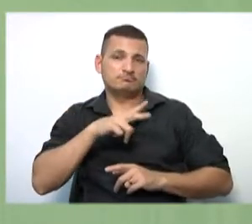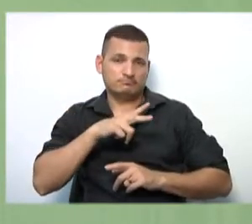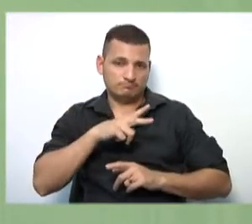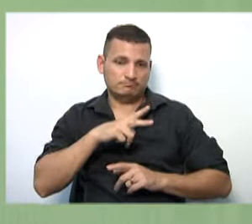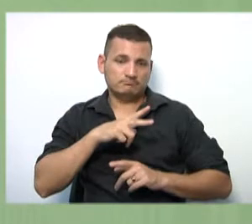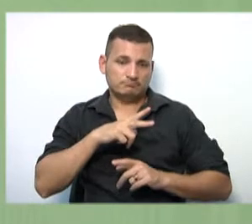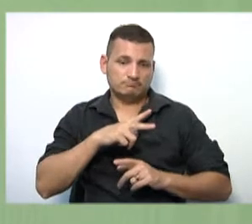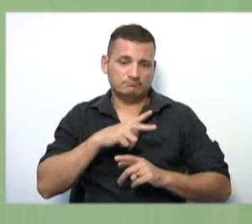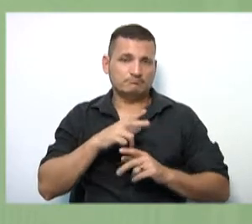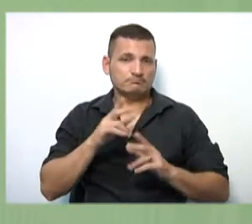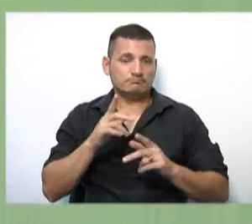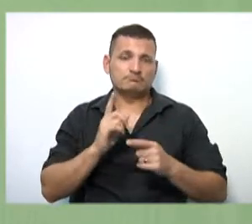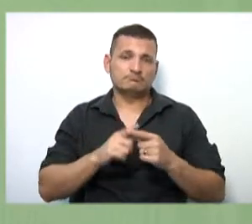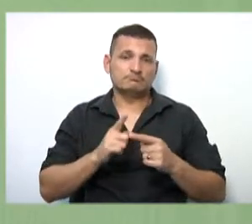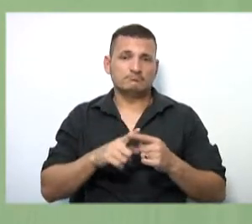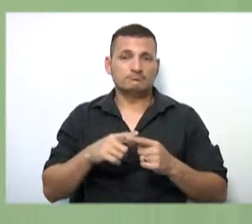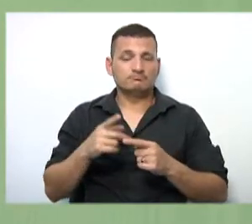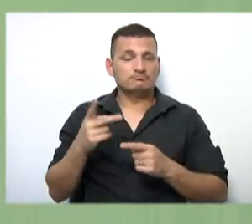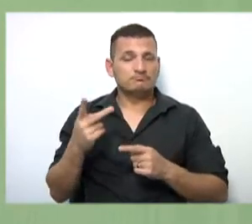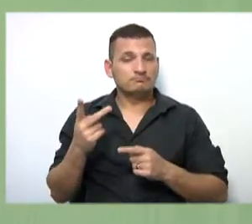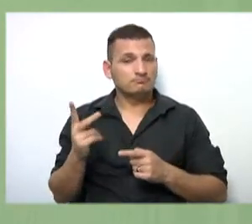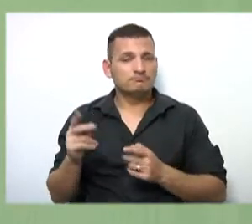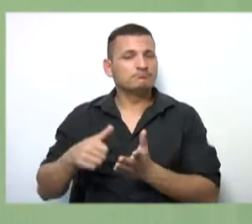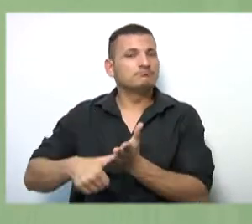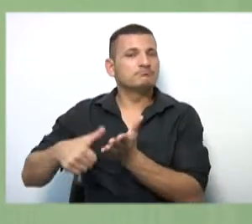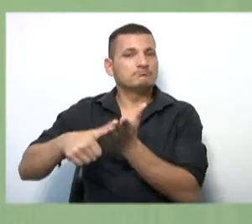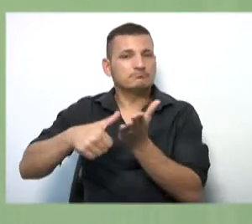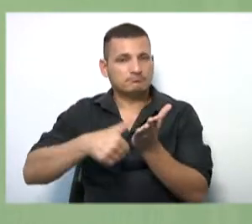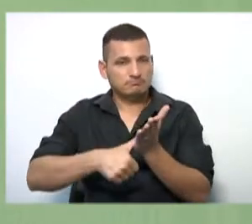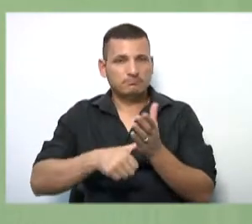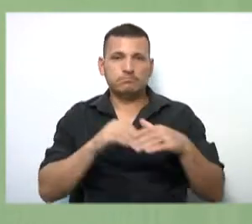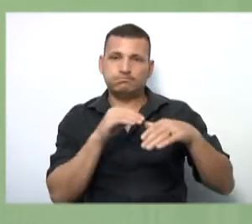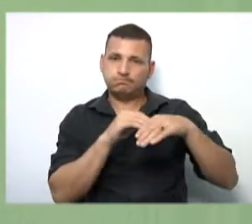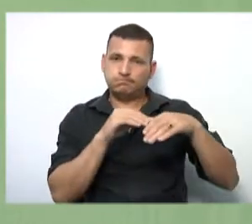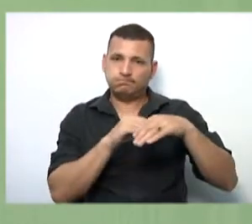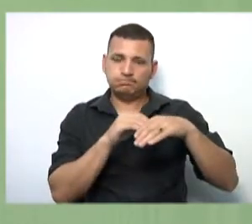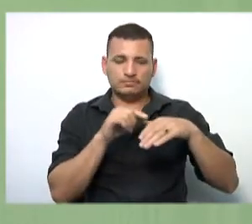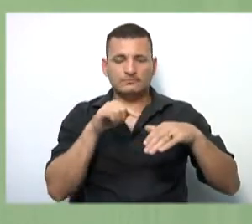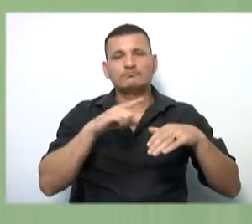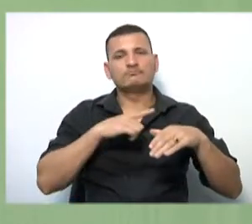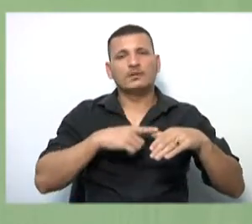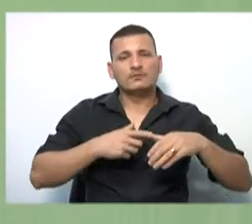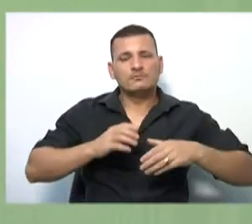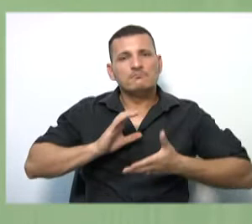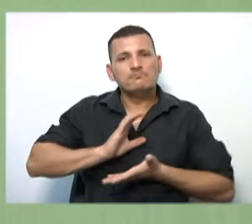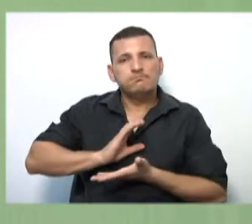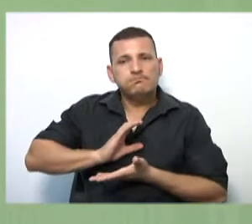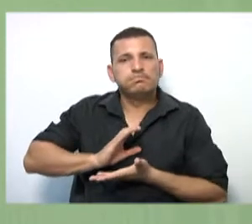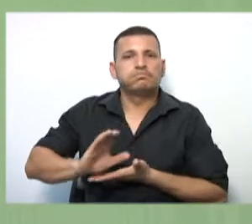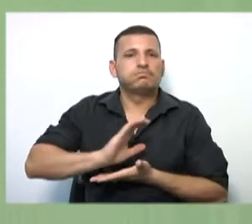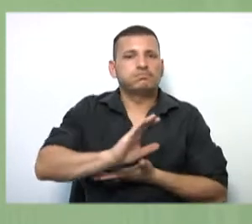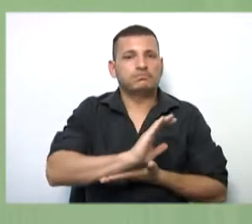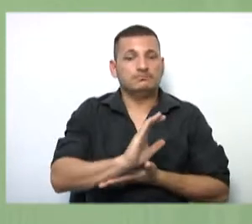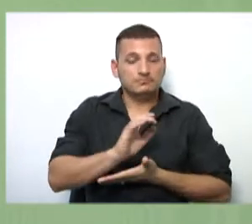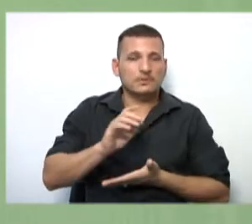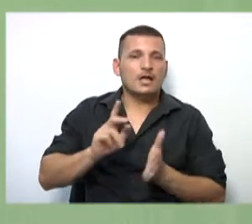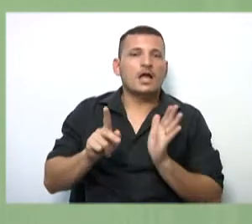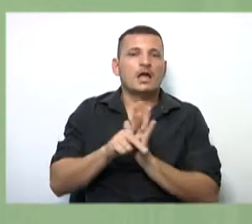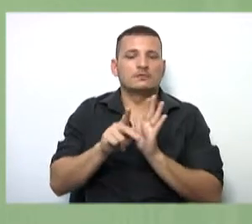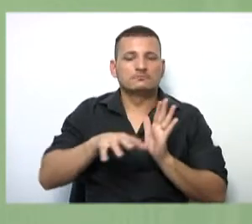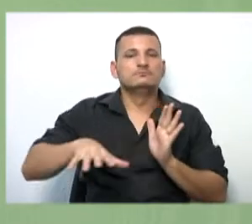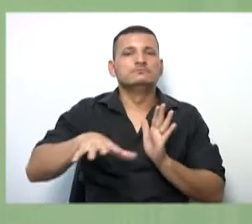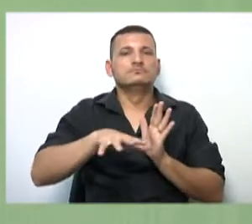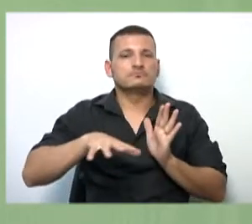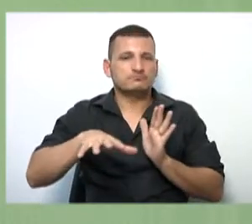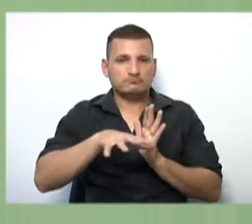reinveste a poupança dos seus cooperados na própria região, nas atividades de interesse dos cooperados,